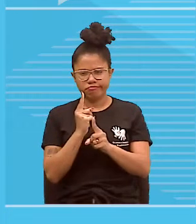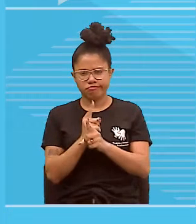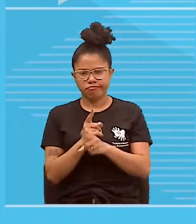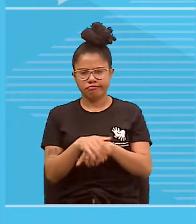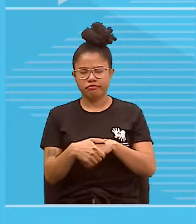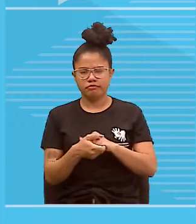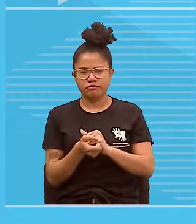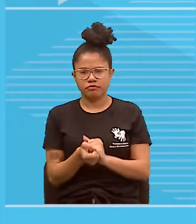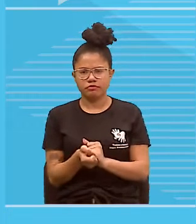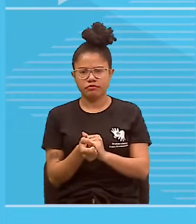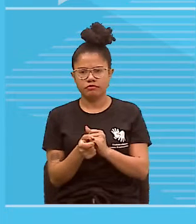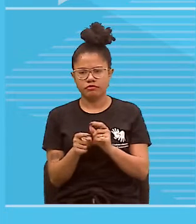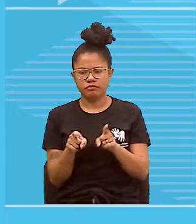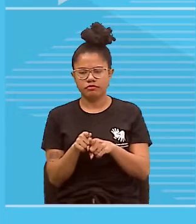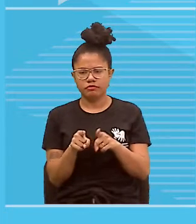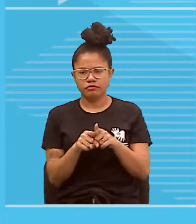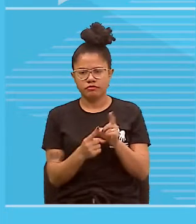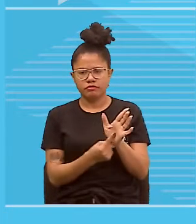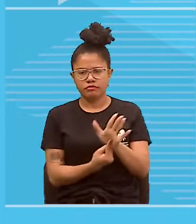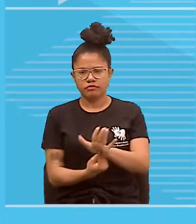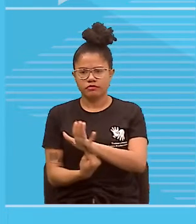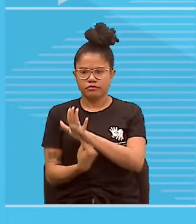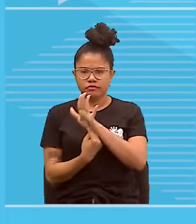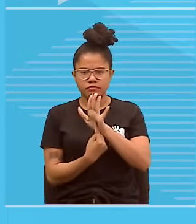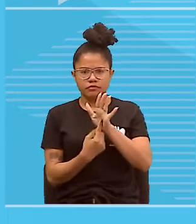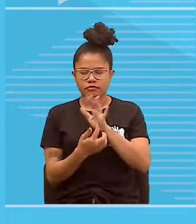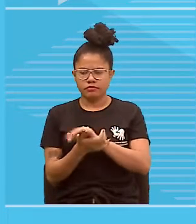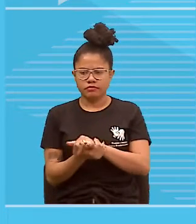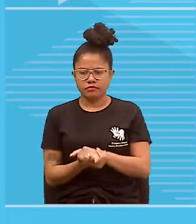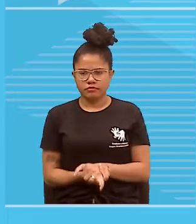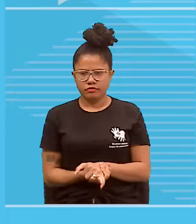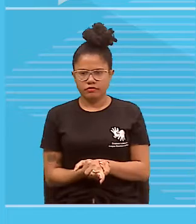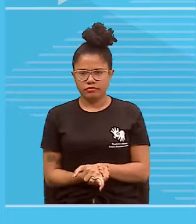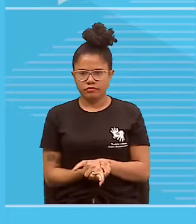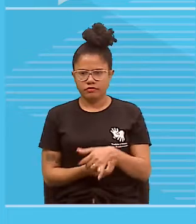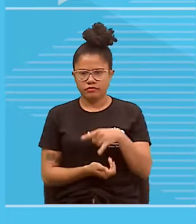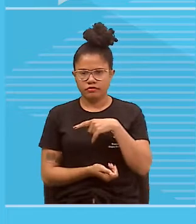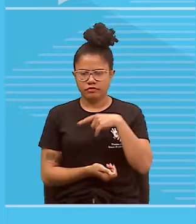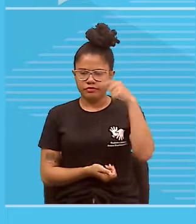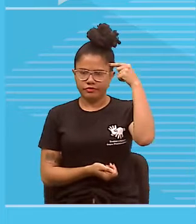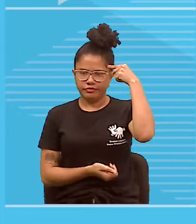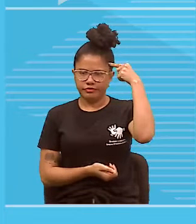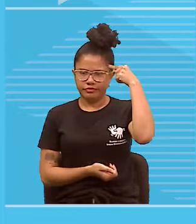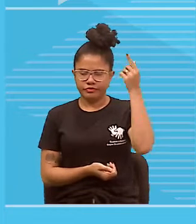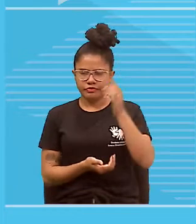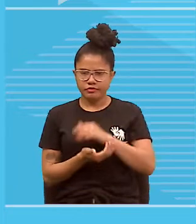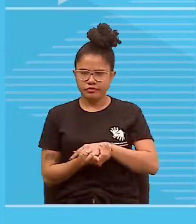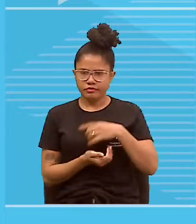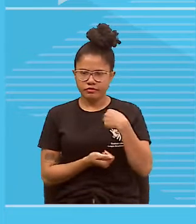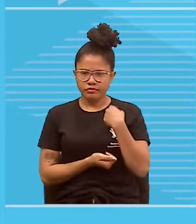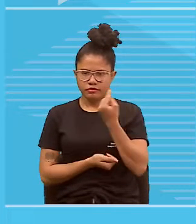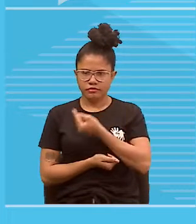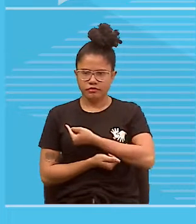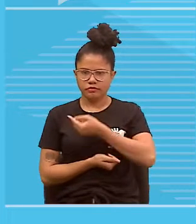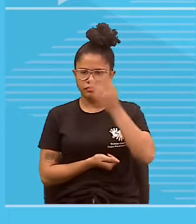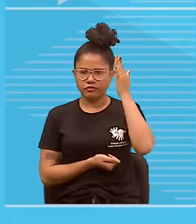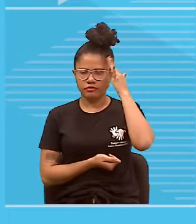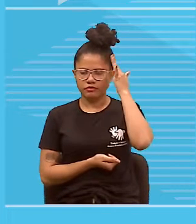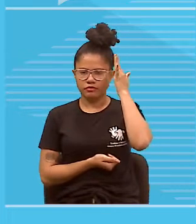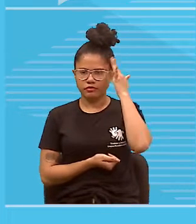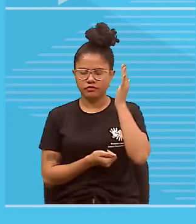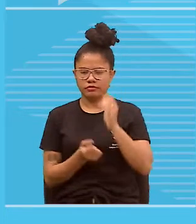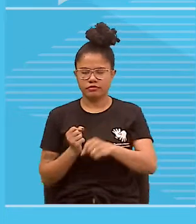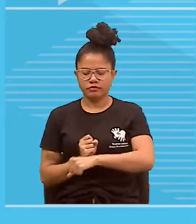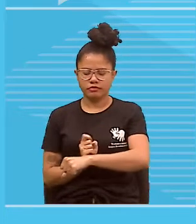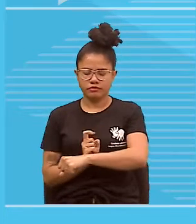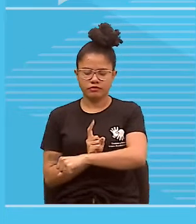que comprovam que apontam né que dão esse direcionamento para a gente entender a evolução